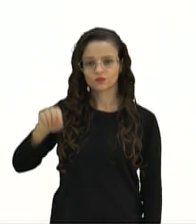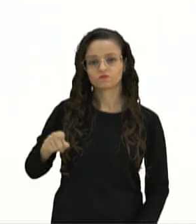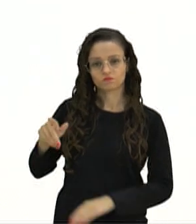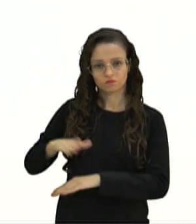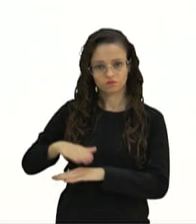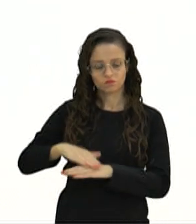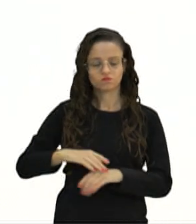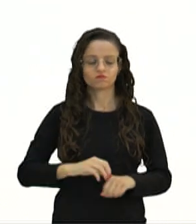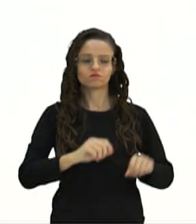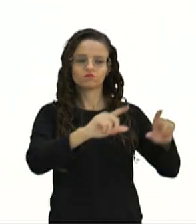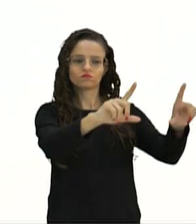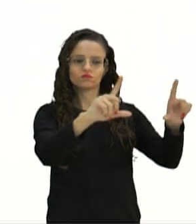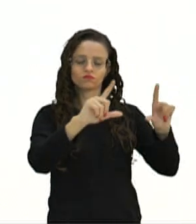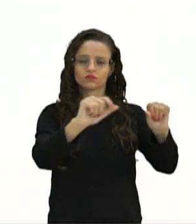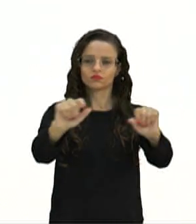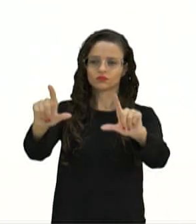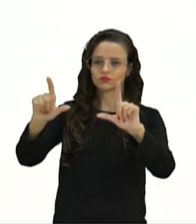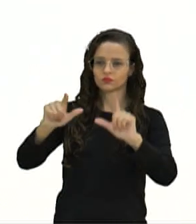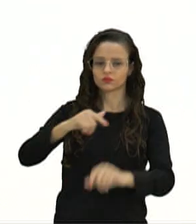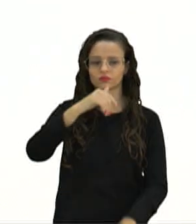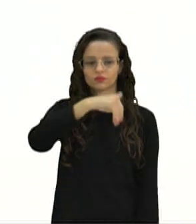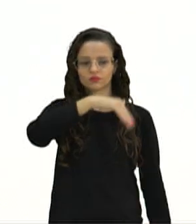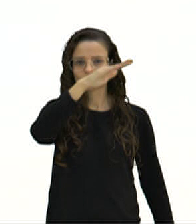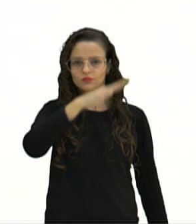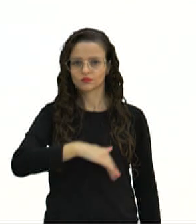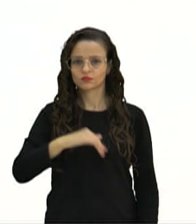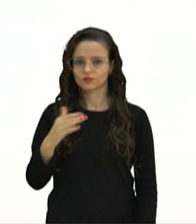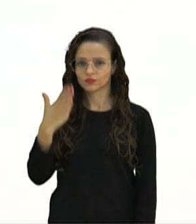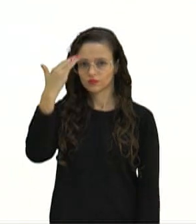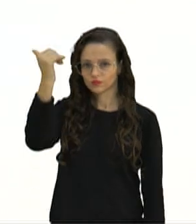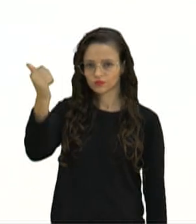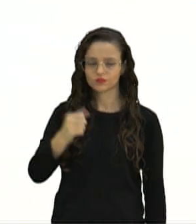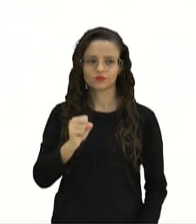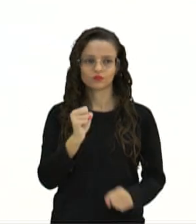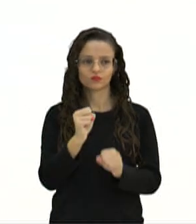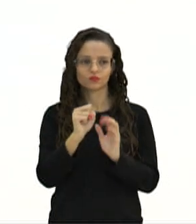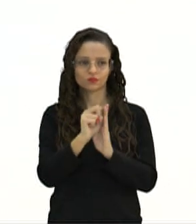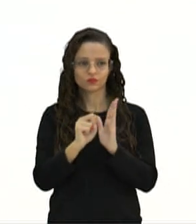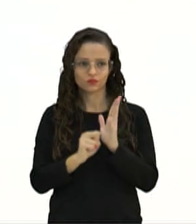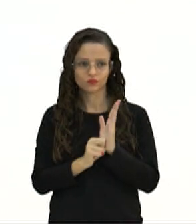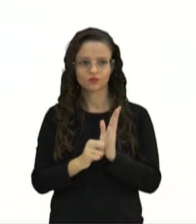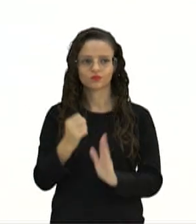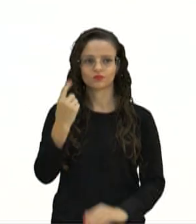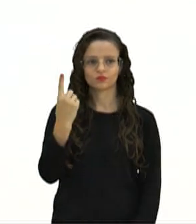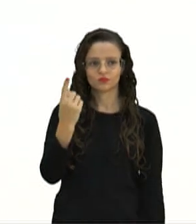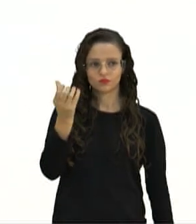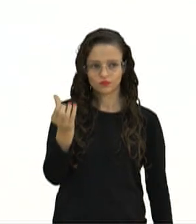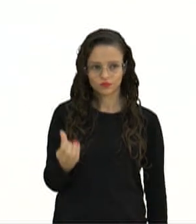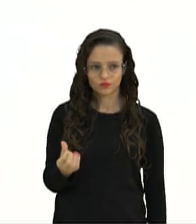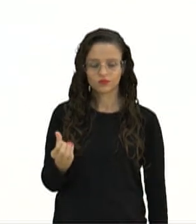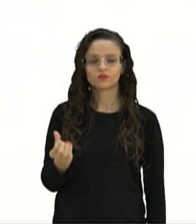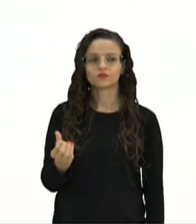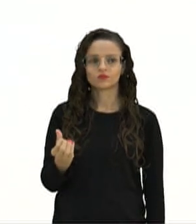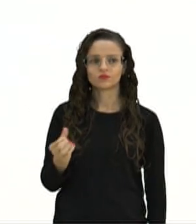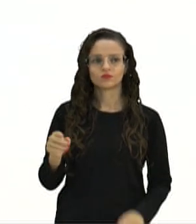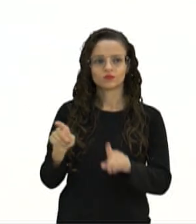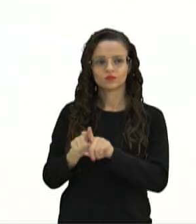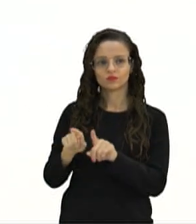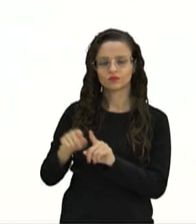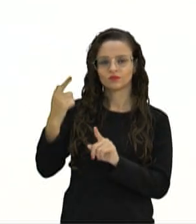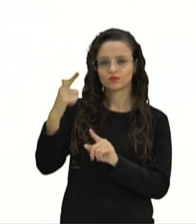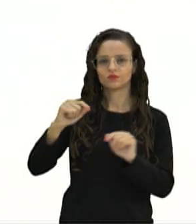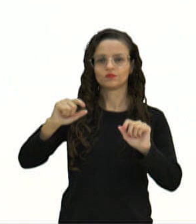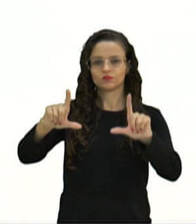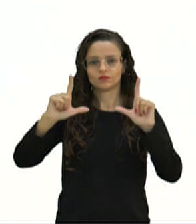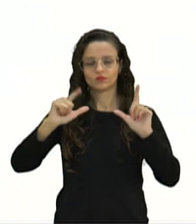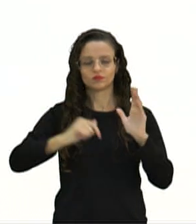obras muito famosas, né? Narciso, do século XVI, e A Escrita de São Jerônimo, do século